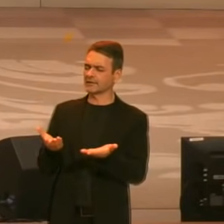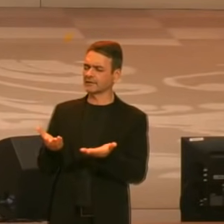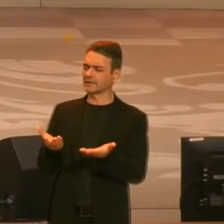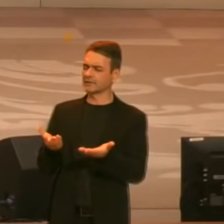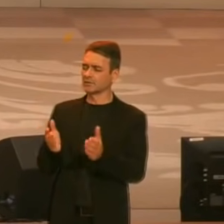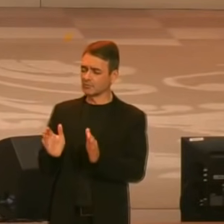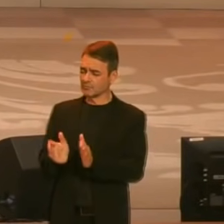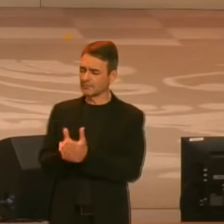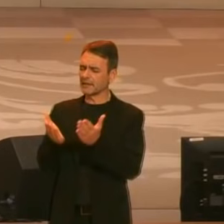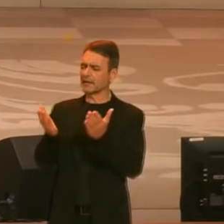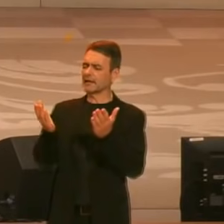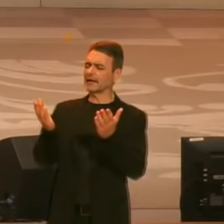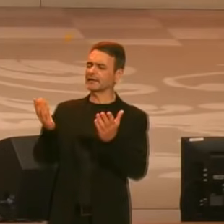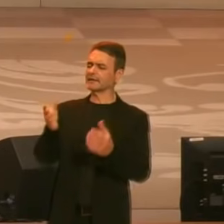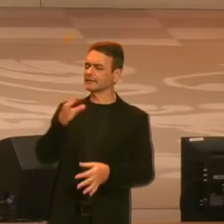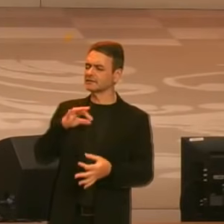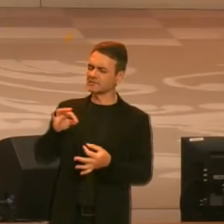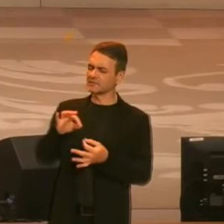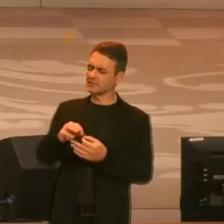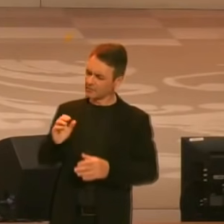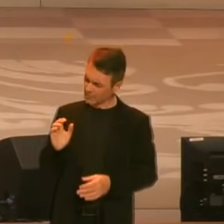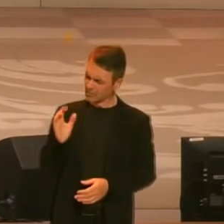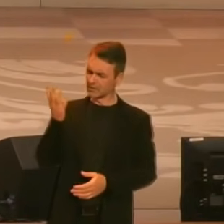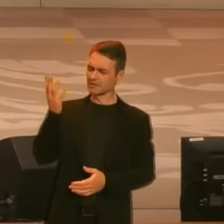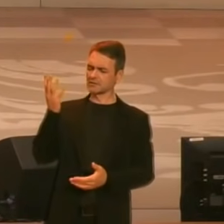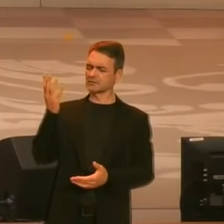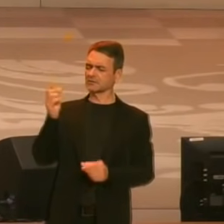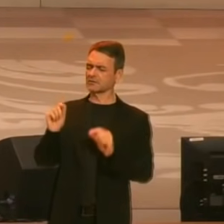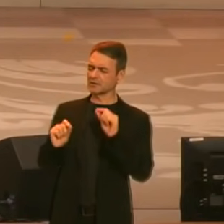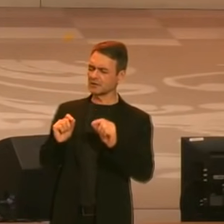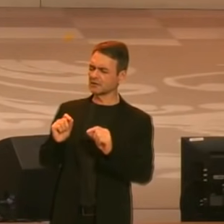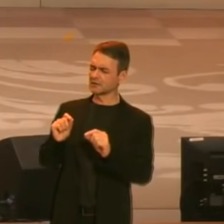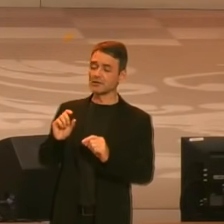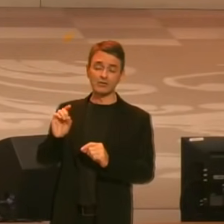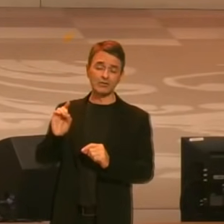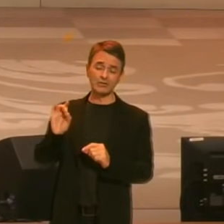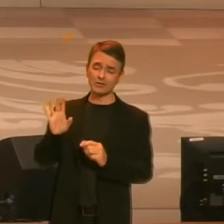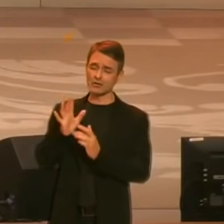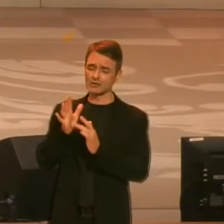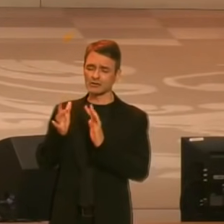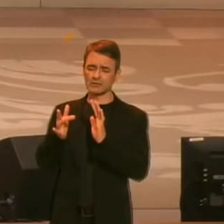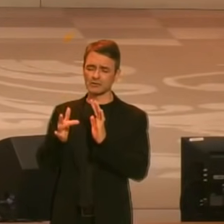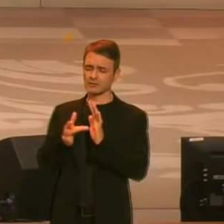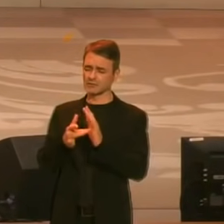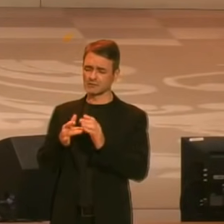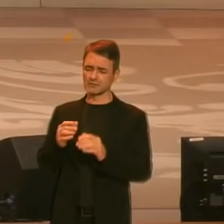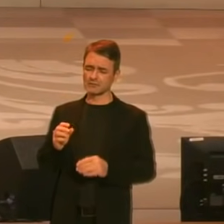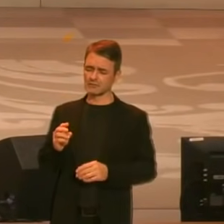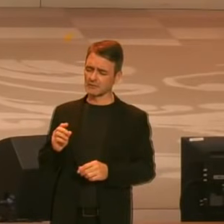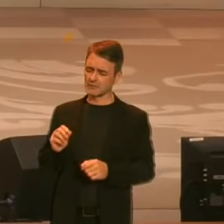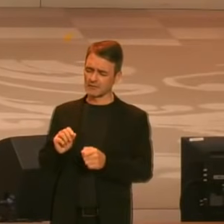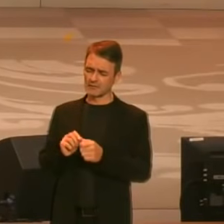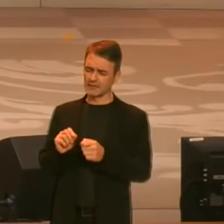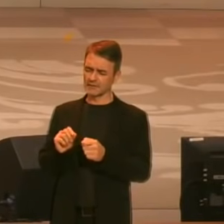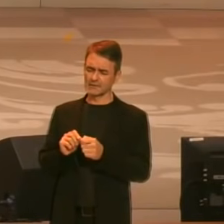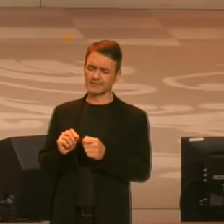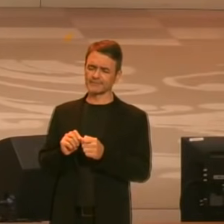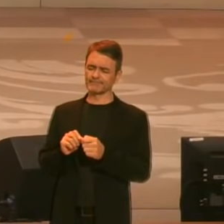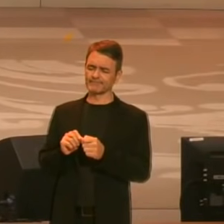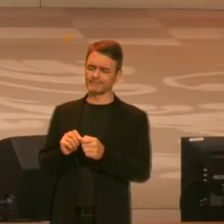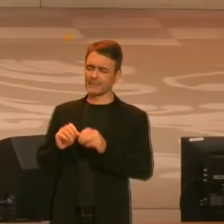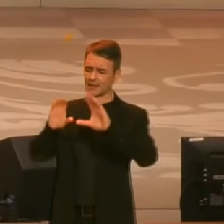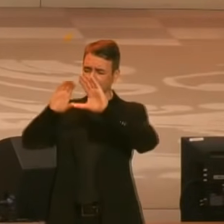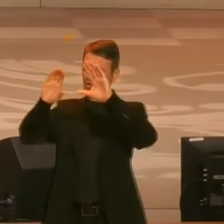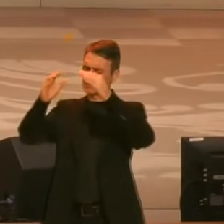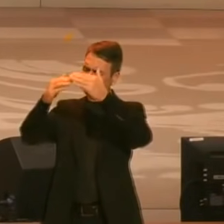aconteça, que só o Senhor Jesus pode fazer. Jesus, abre as janelas dos céus